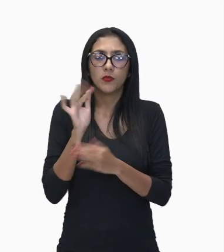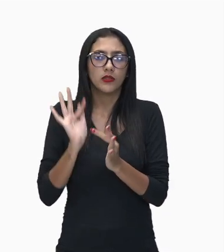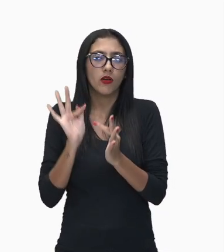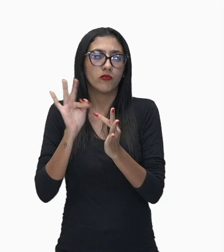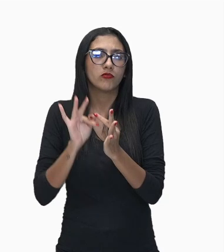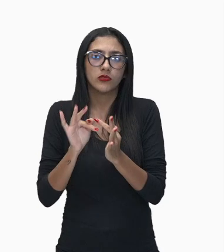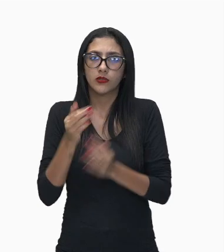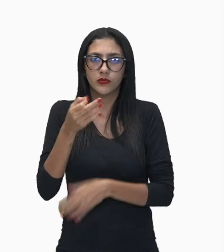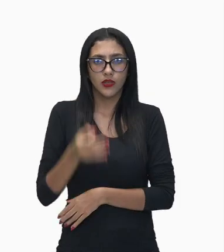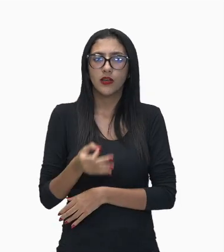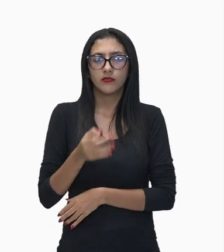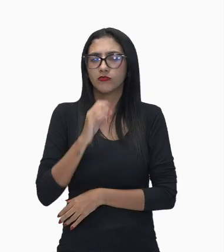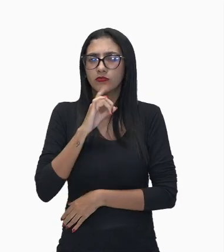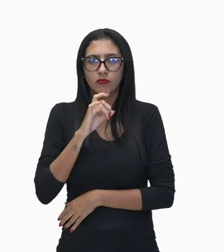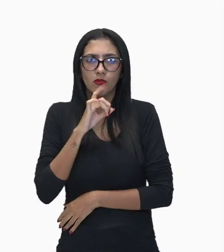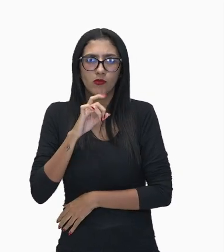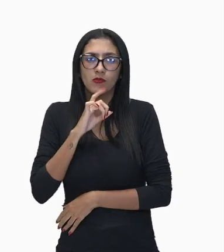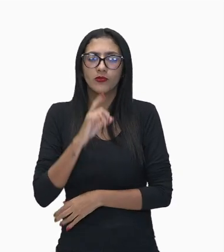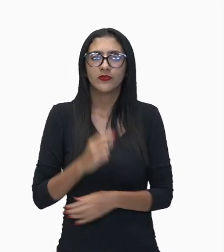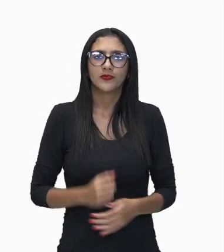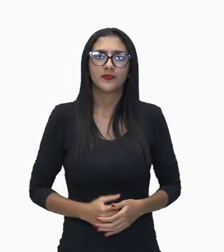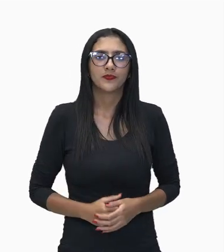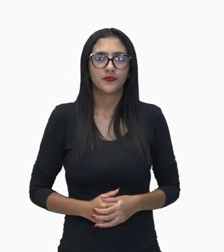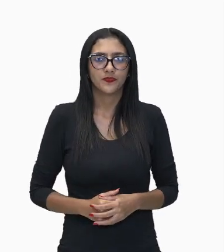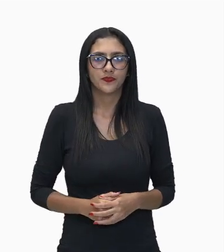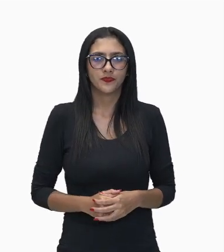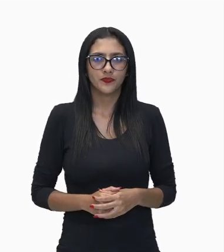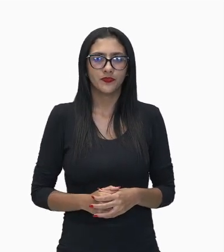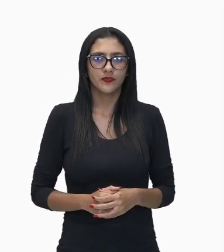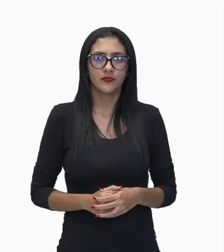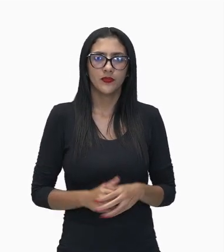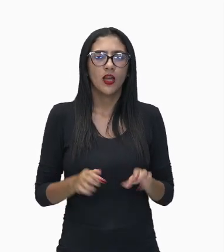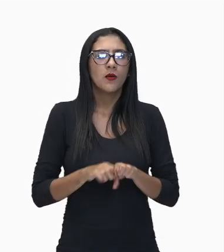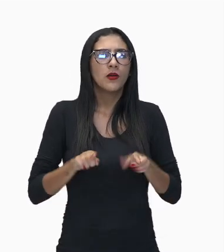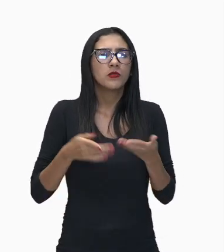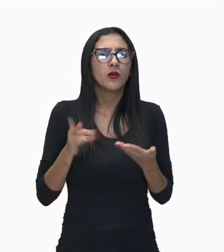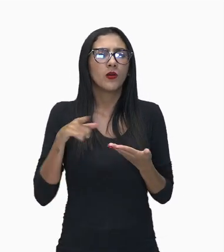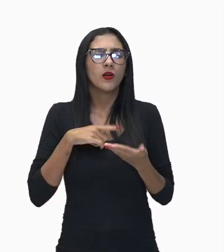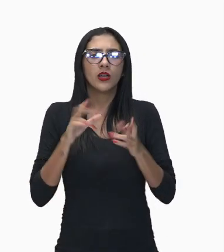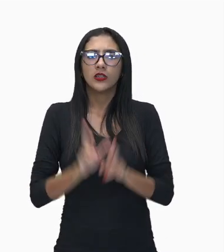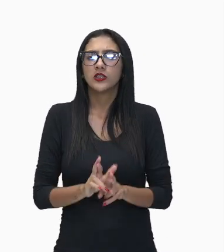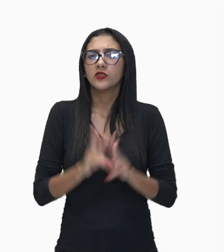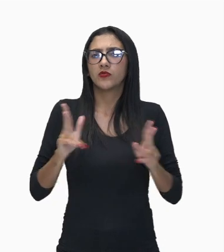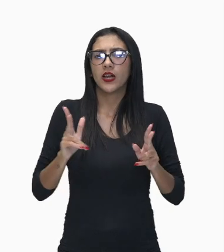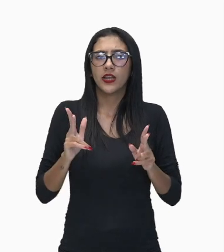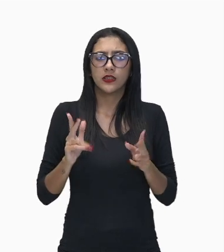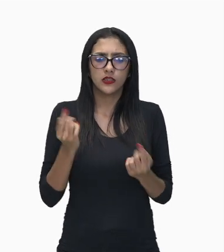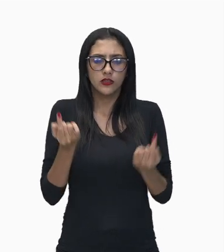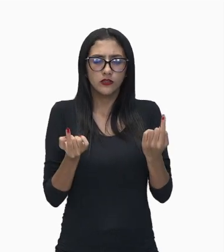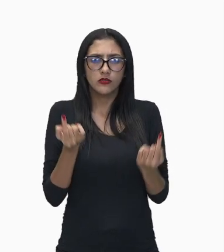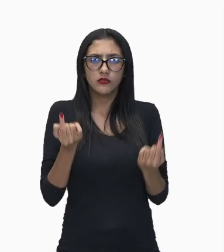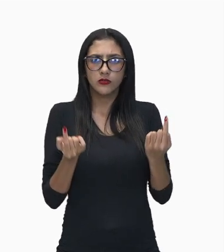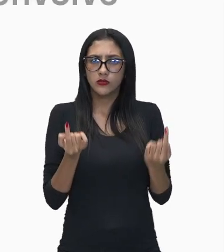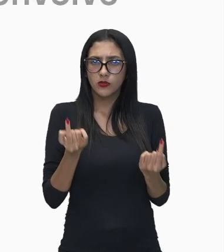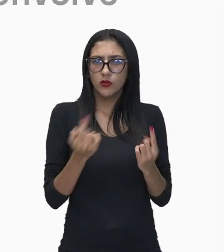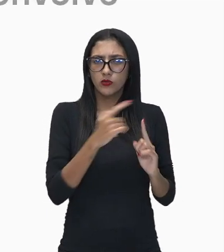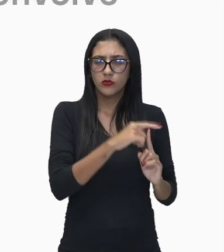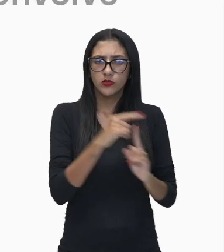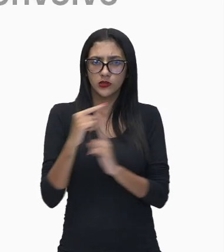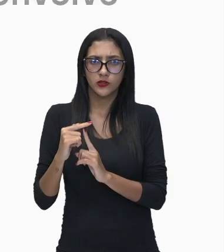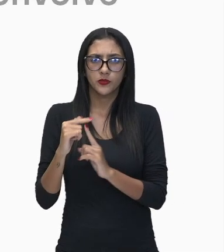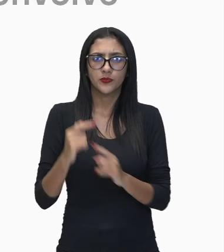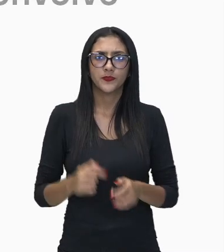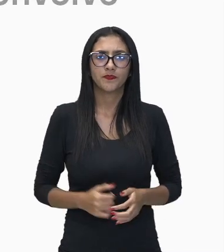afetada, ok? Então, para ficar claro a diferença entre uma doença crônica e uma doença degenerativa, vamos ver